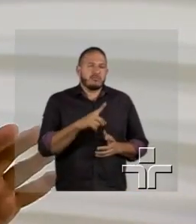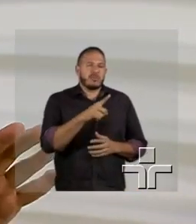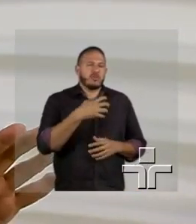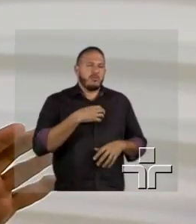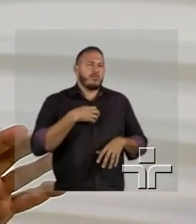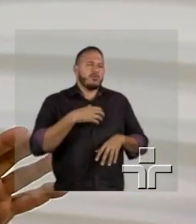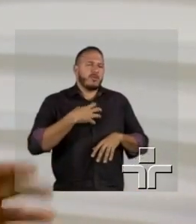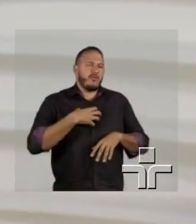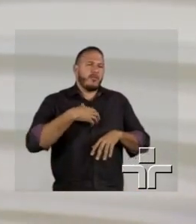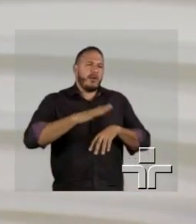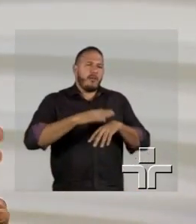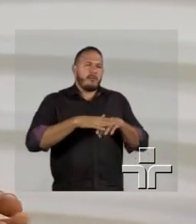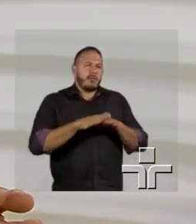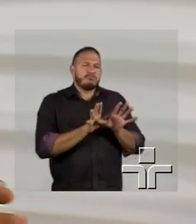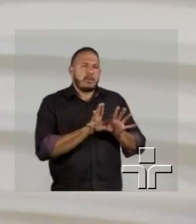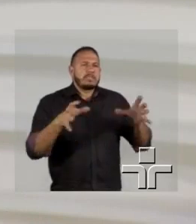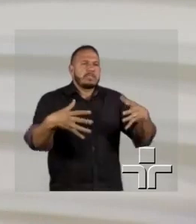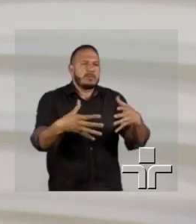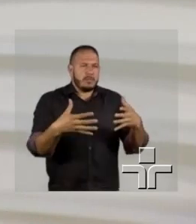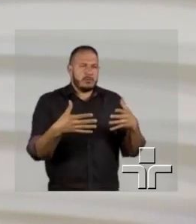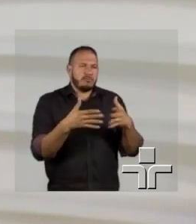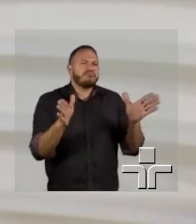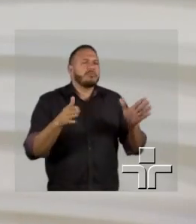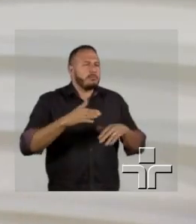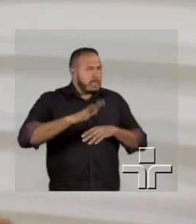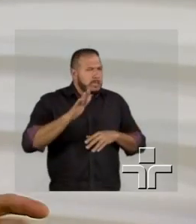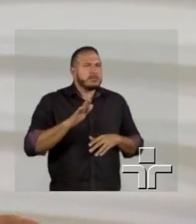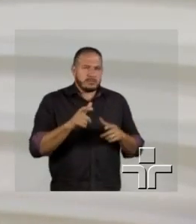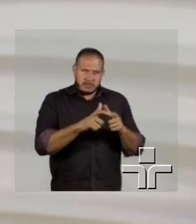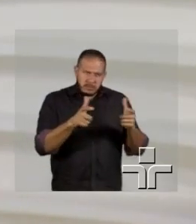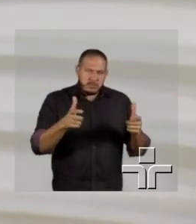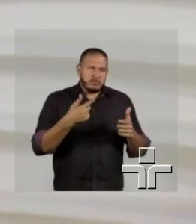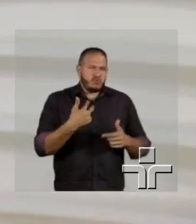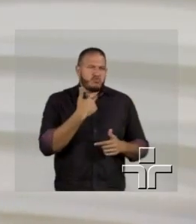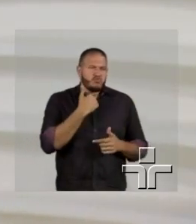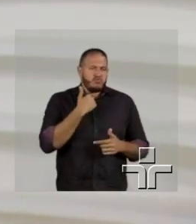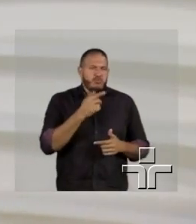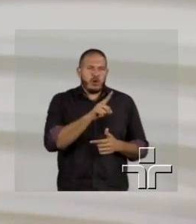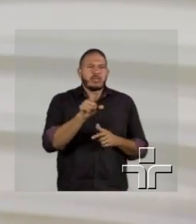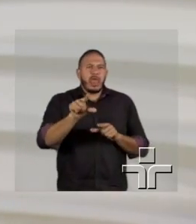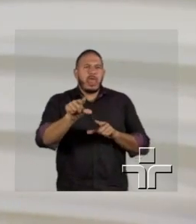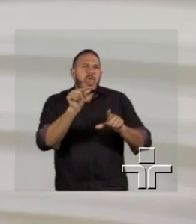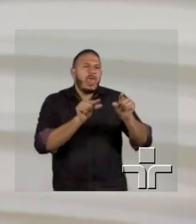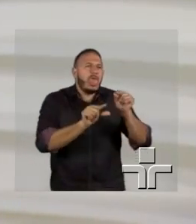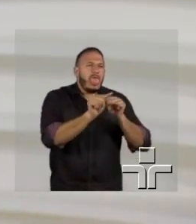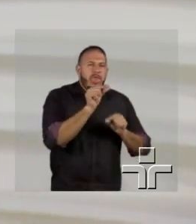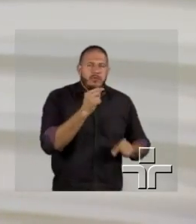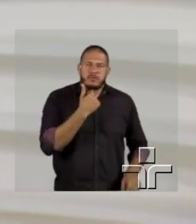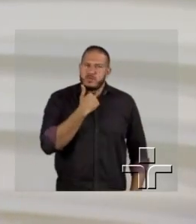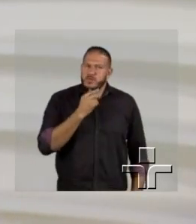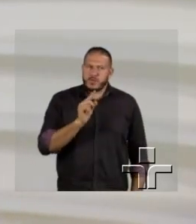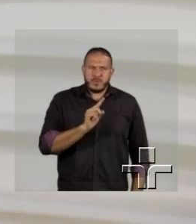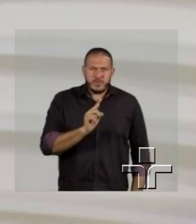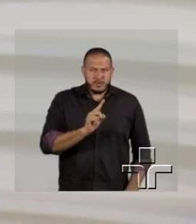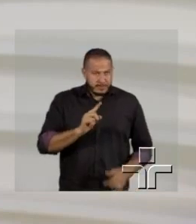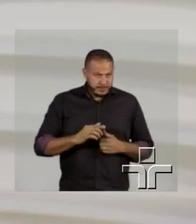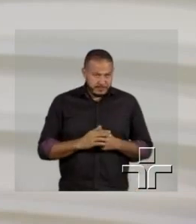envolve o filho do presidente da República, o senador Flávio Bolsonaro. Como é que, pessoalmente, para o senhor